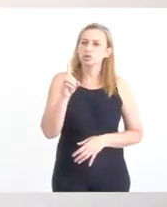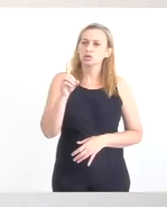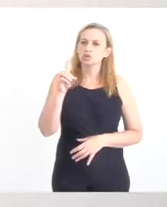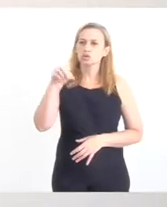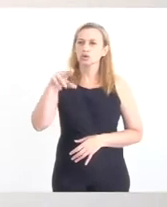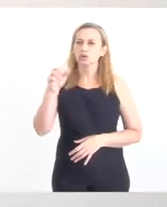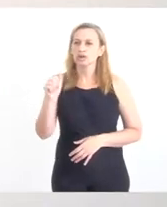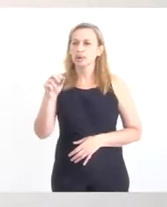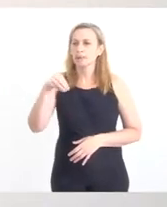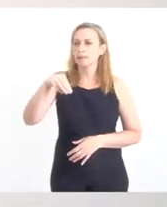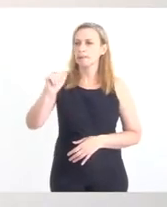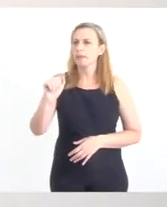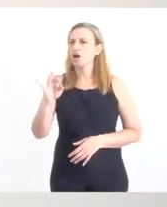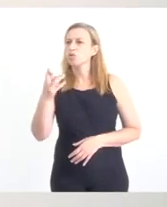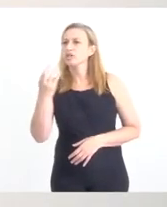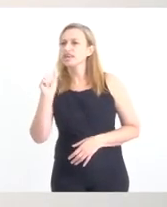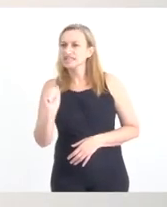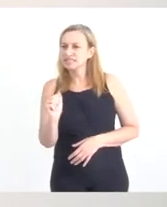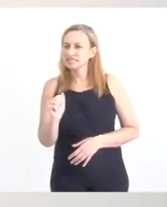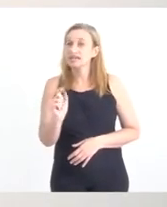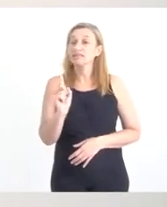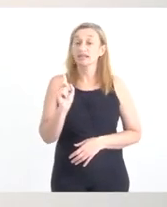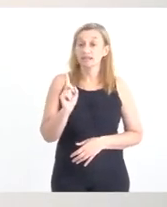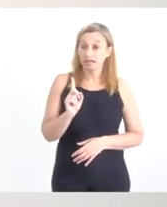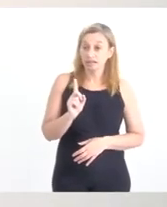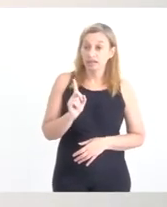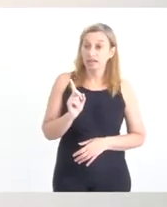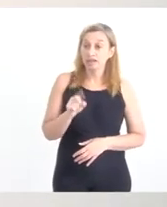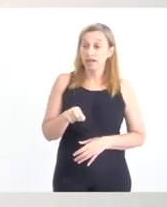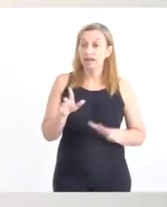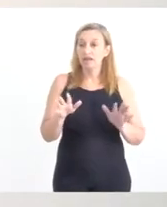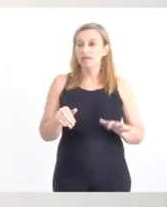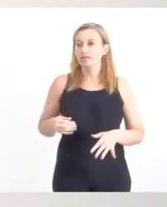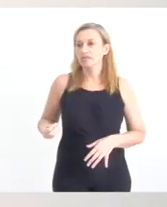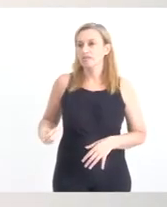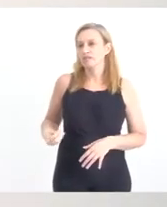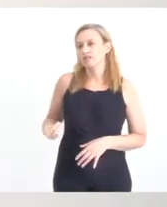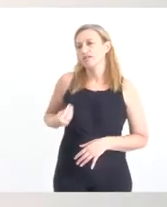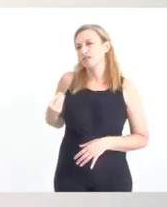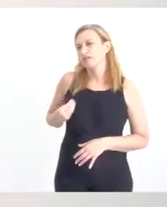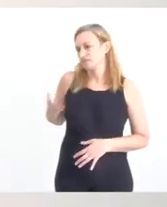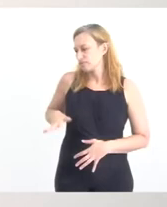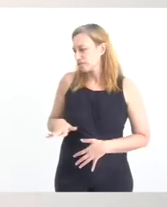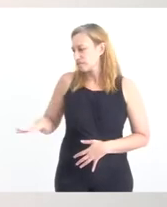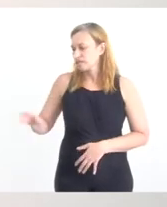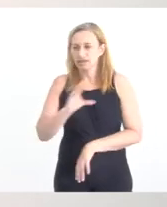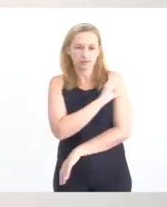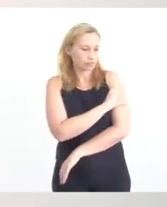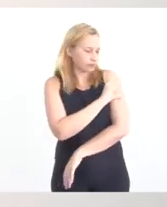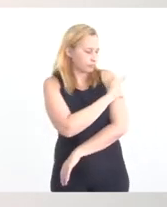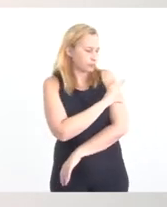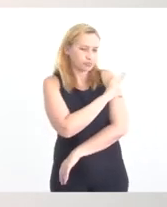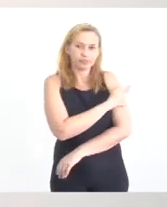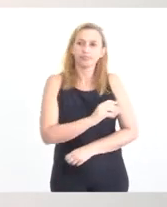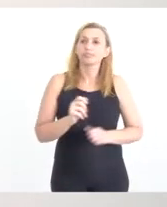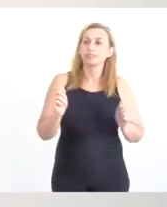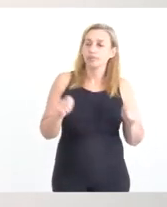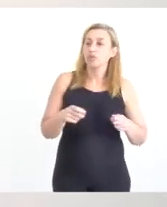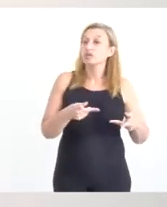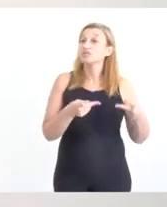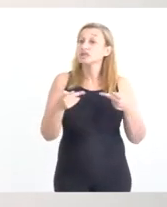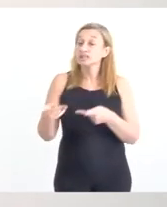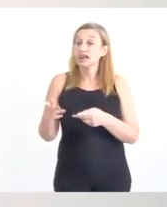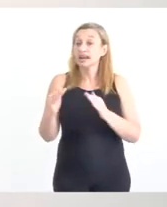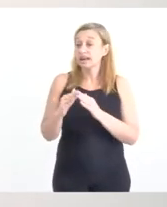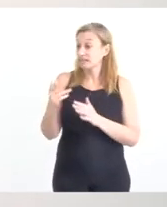né Leblon Dona Maurícia que é de uma favela de Campos que a gente pode